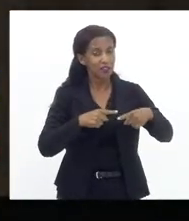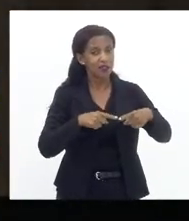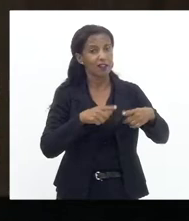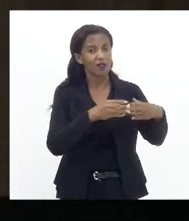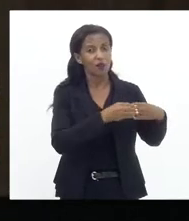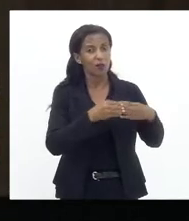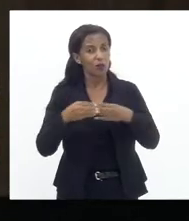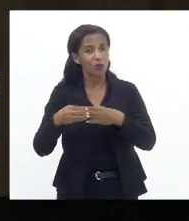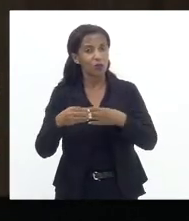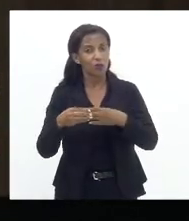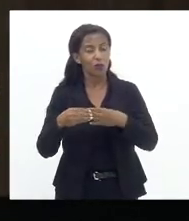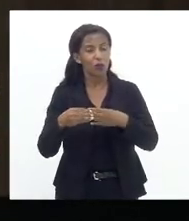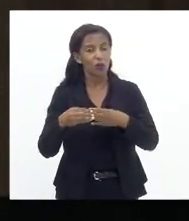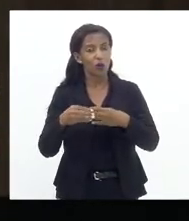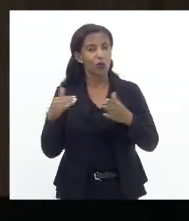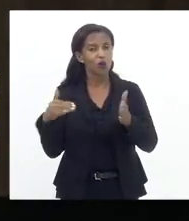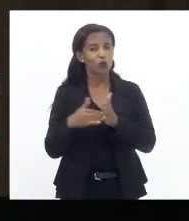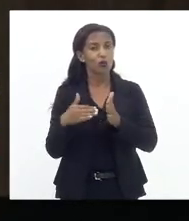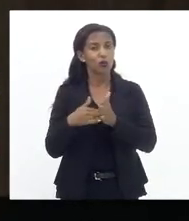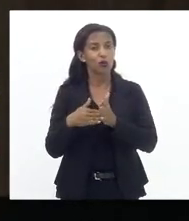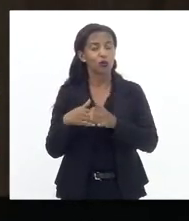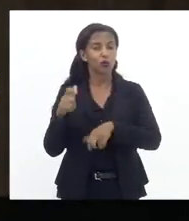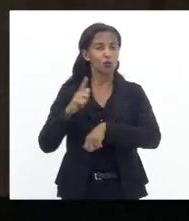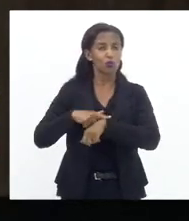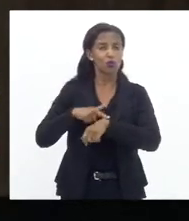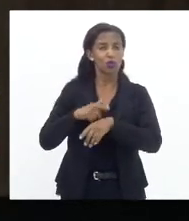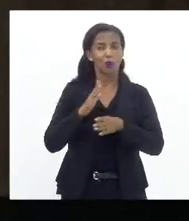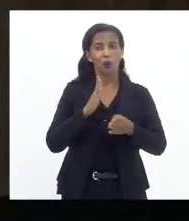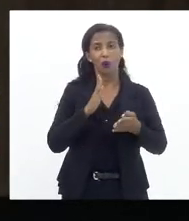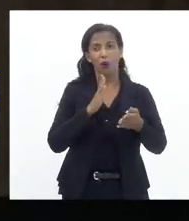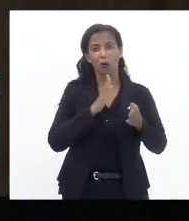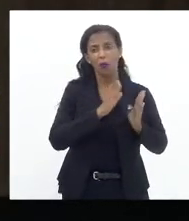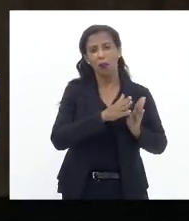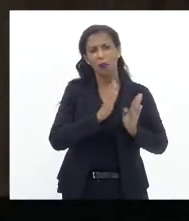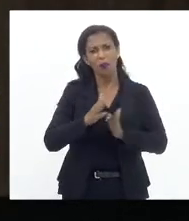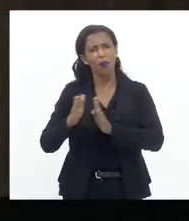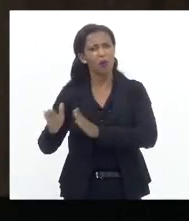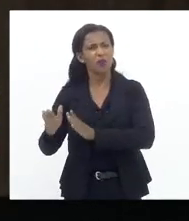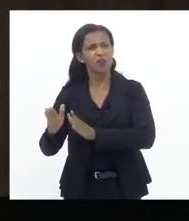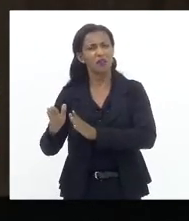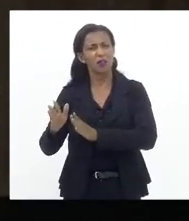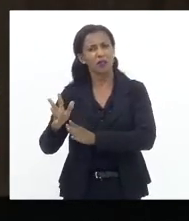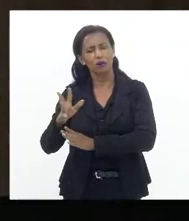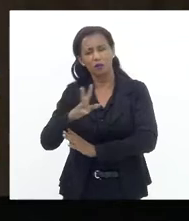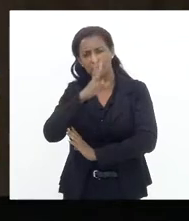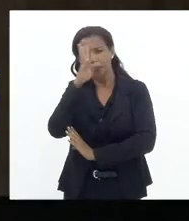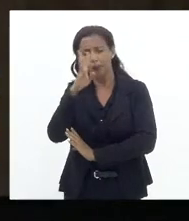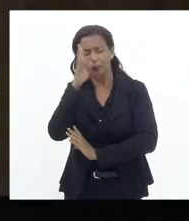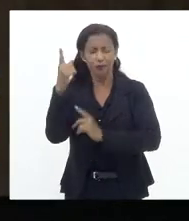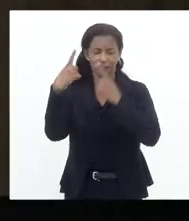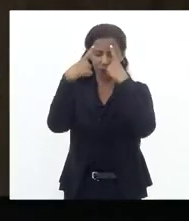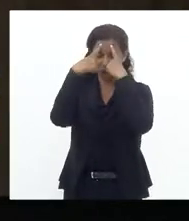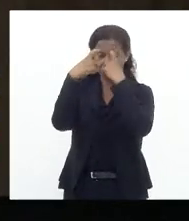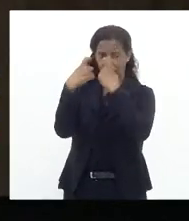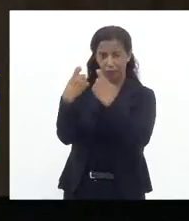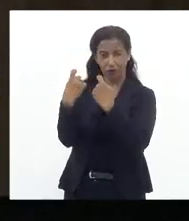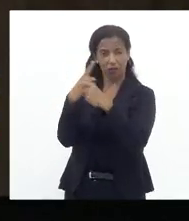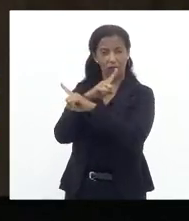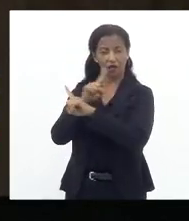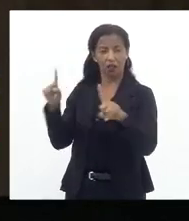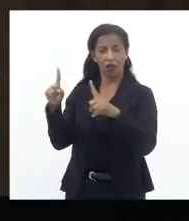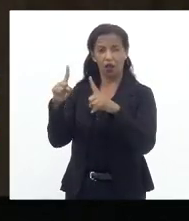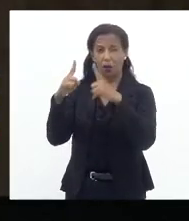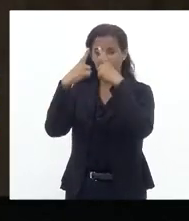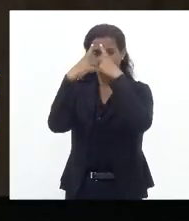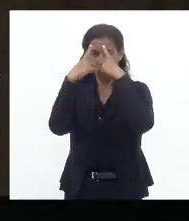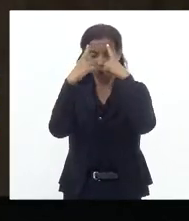conduzida nos últimos tempos um processo completamente absurdo não só de violência não só de